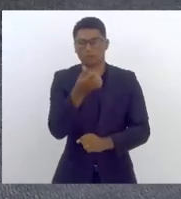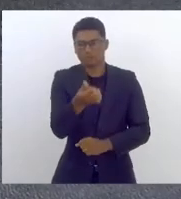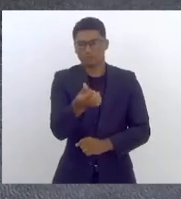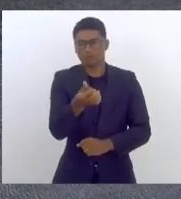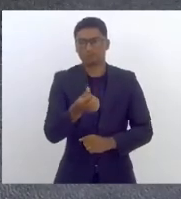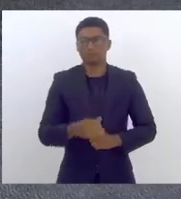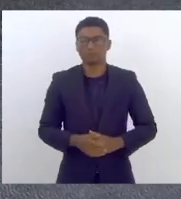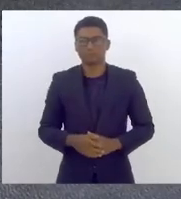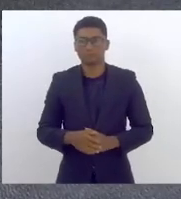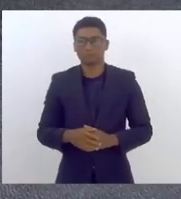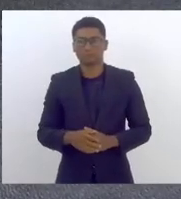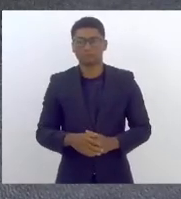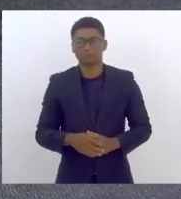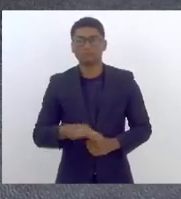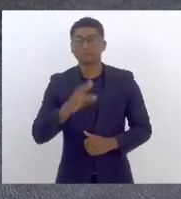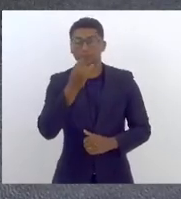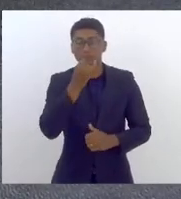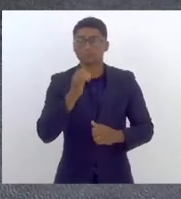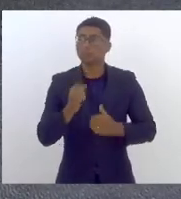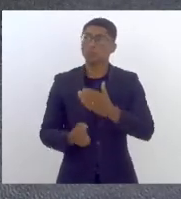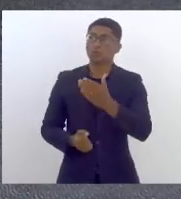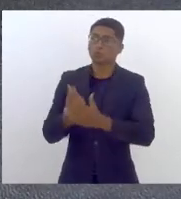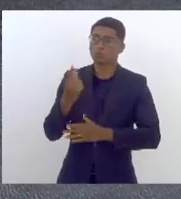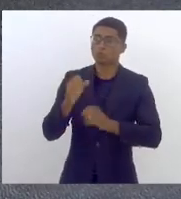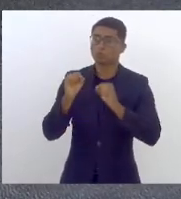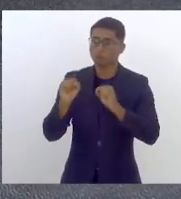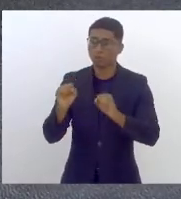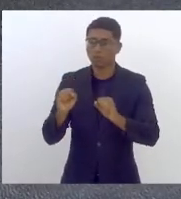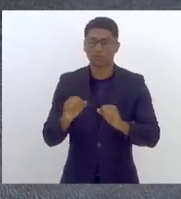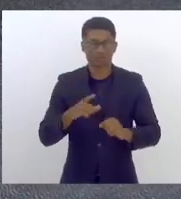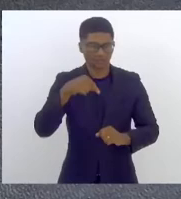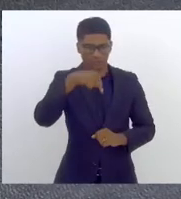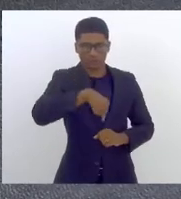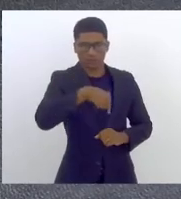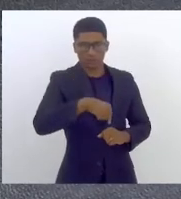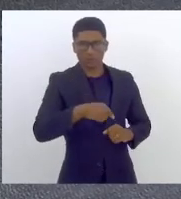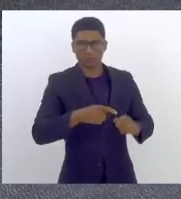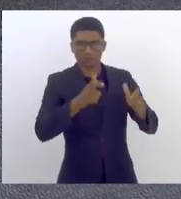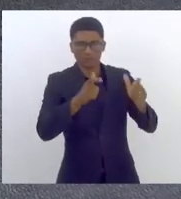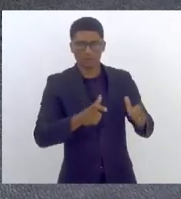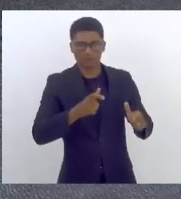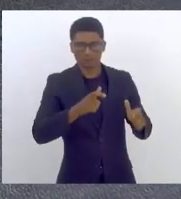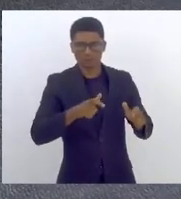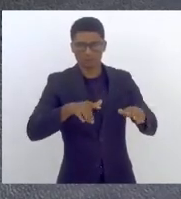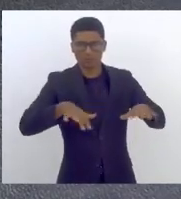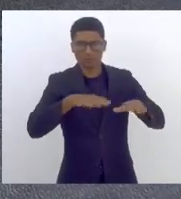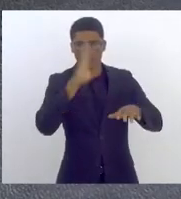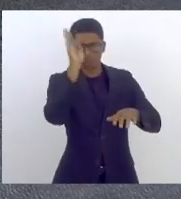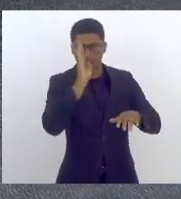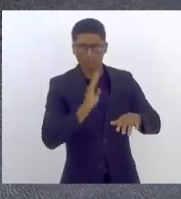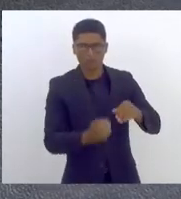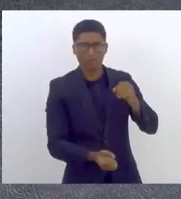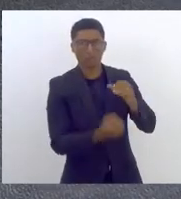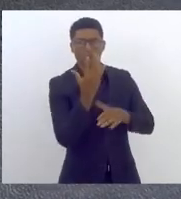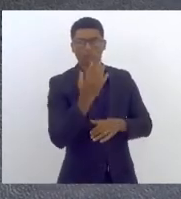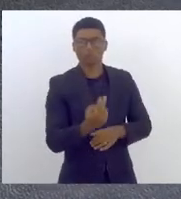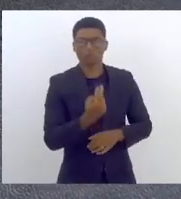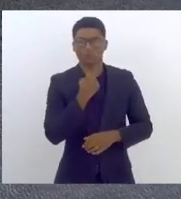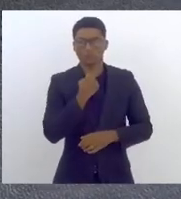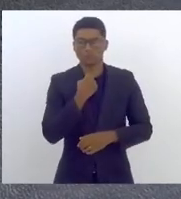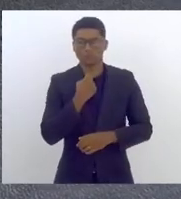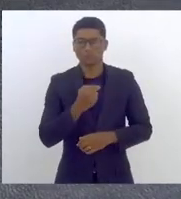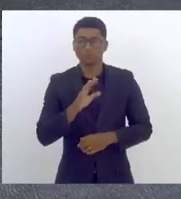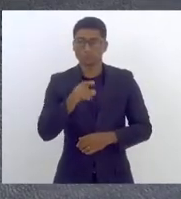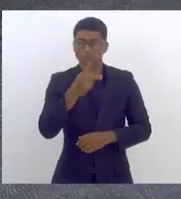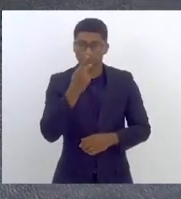obscurantista libera a importação mas não libera a produção local Então as famílias vossa excelência relatam o outro projeto que ainda não é lei